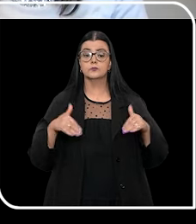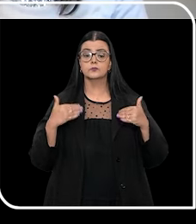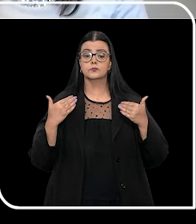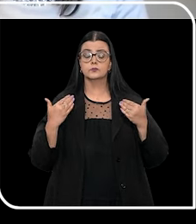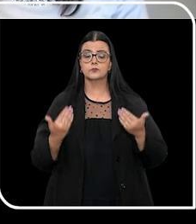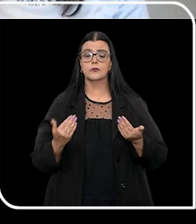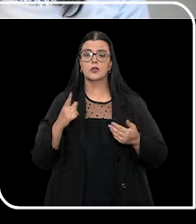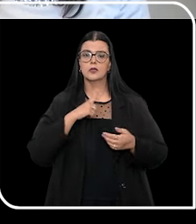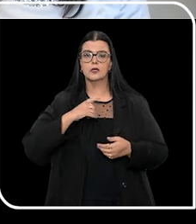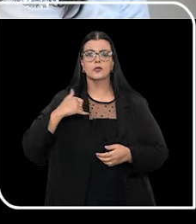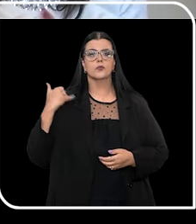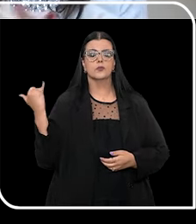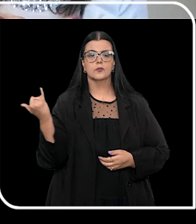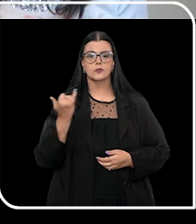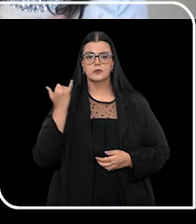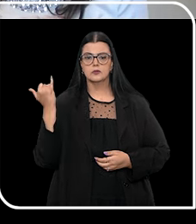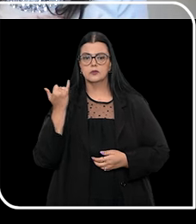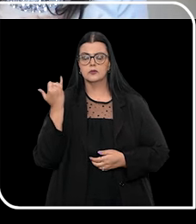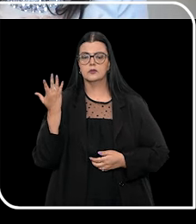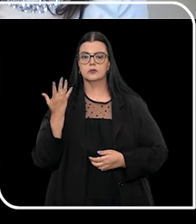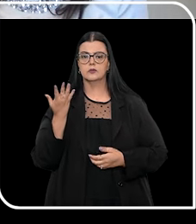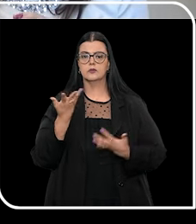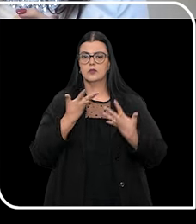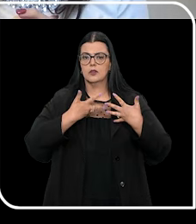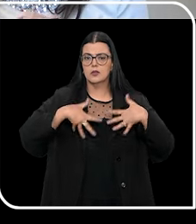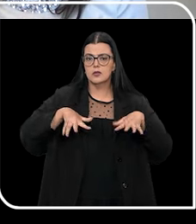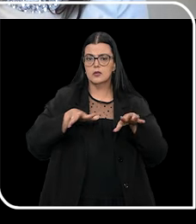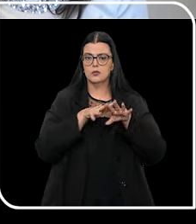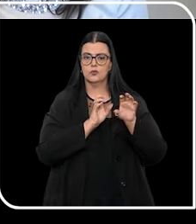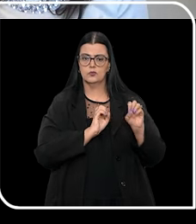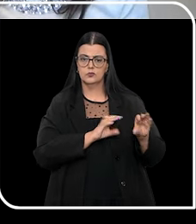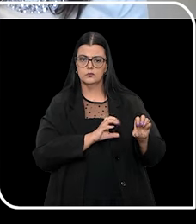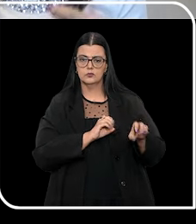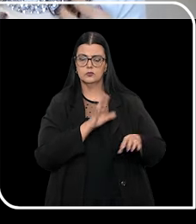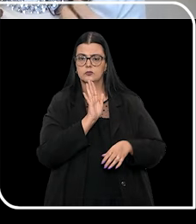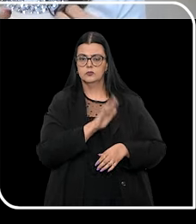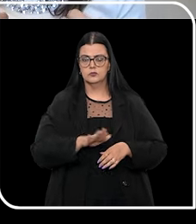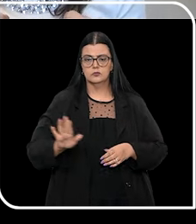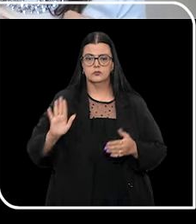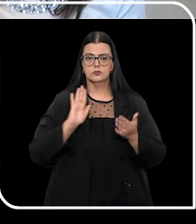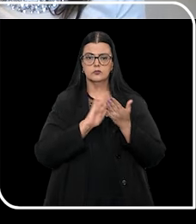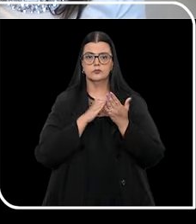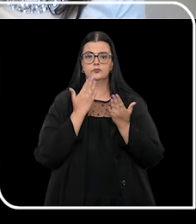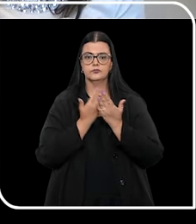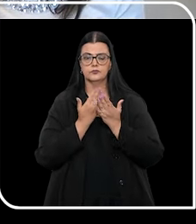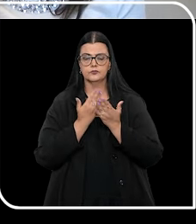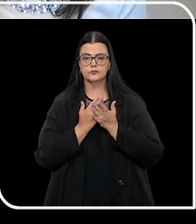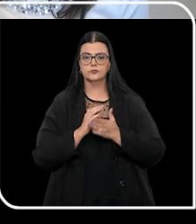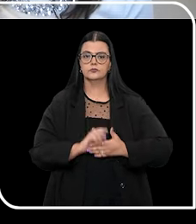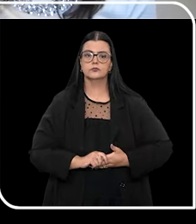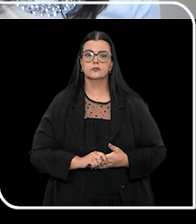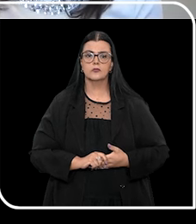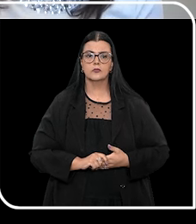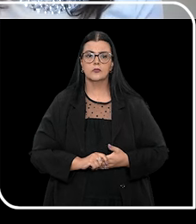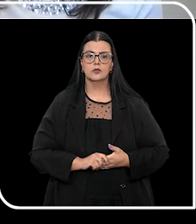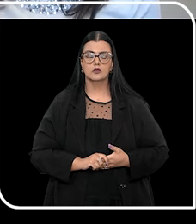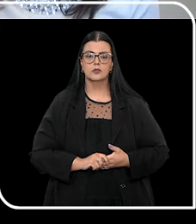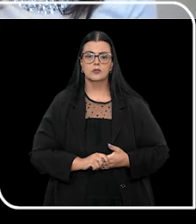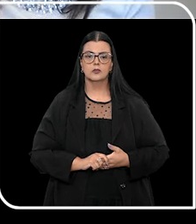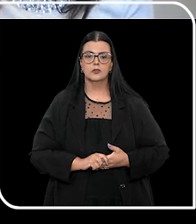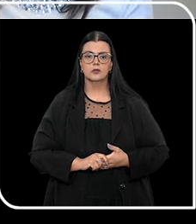né E aí o que que é importante n na educação inclusiva na nas crianças nas escolas